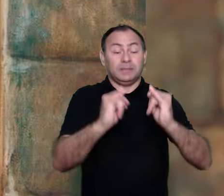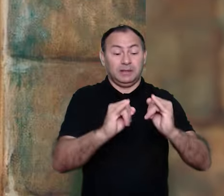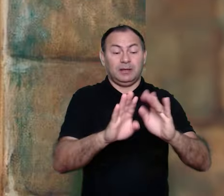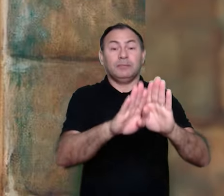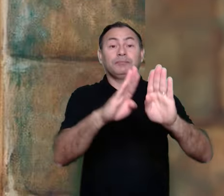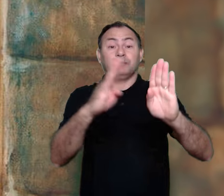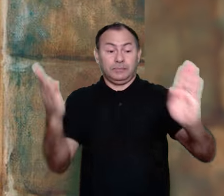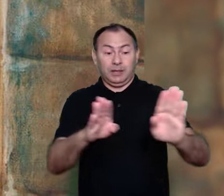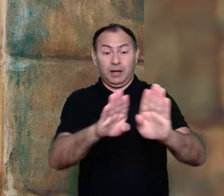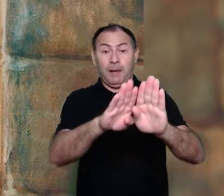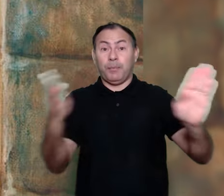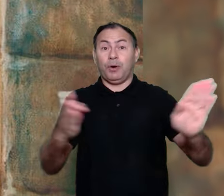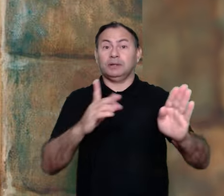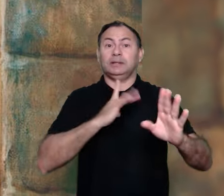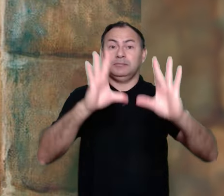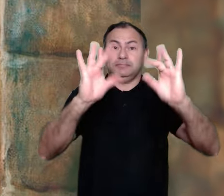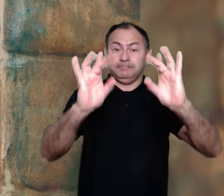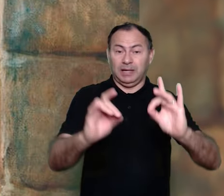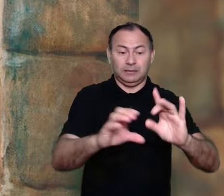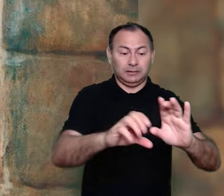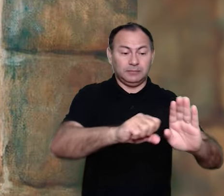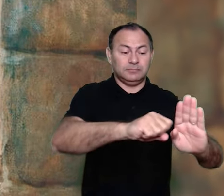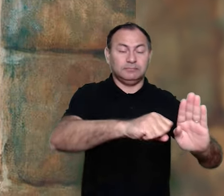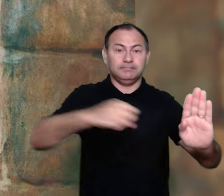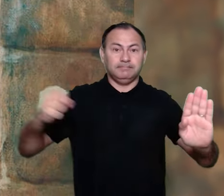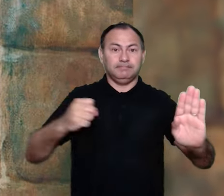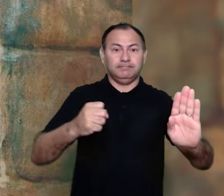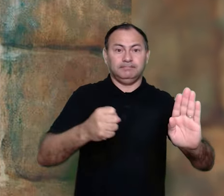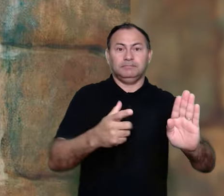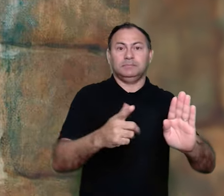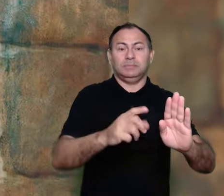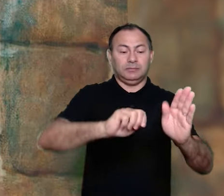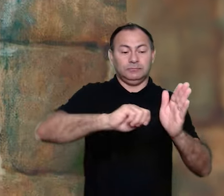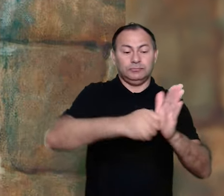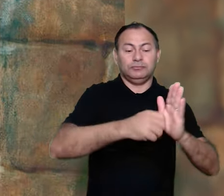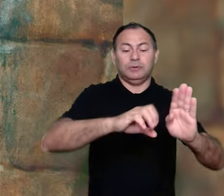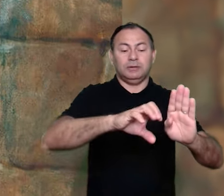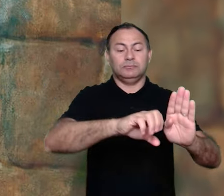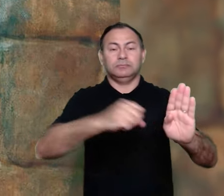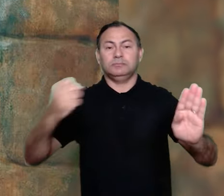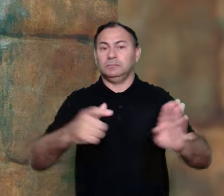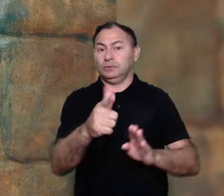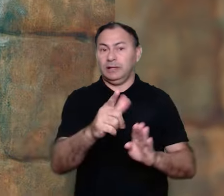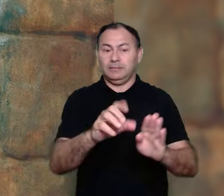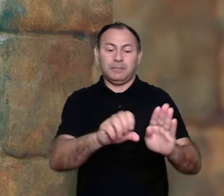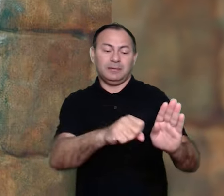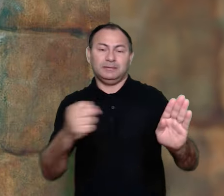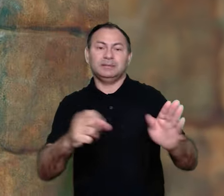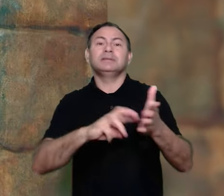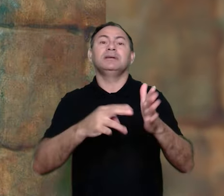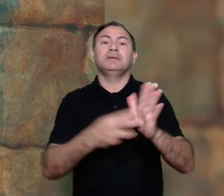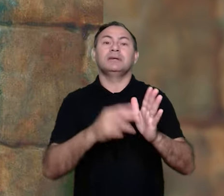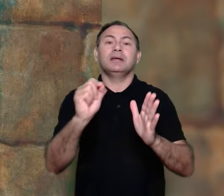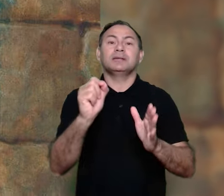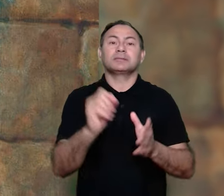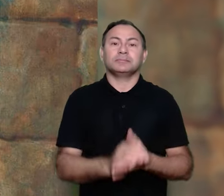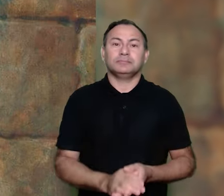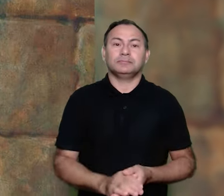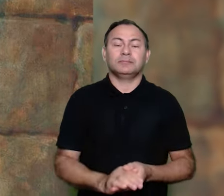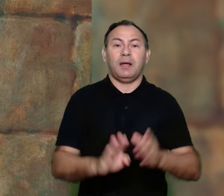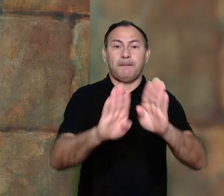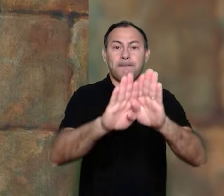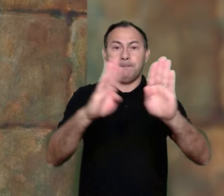um detalhe. A porta ela não tem maçaneta, não tem trinco exterior, né? Isso